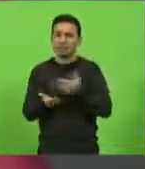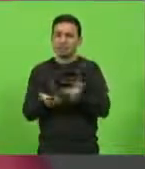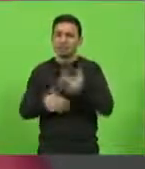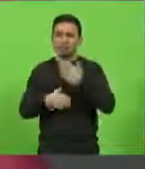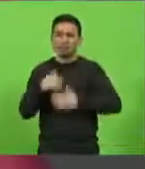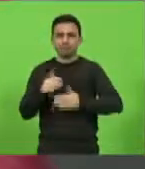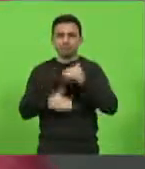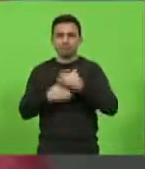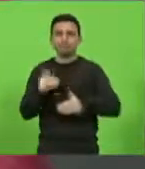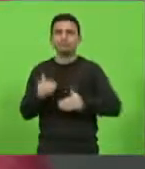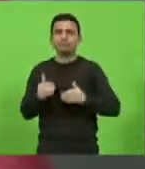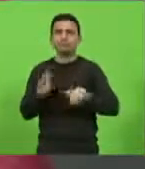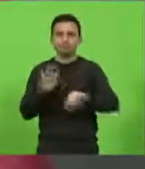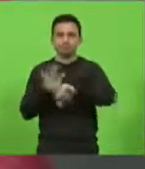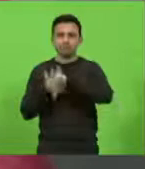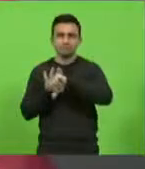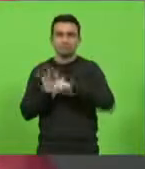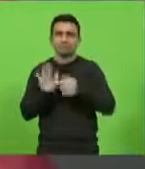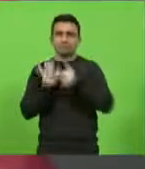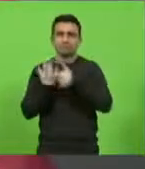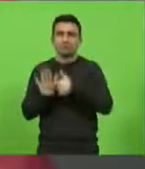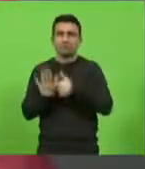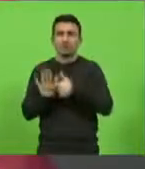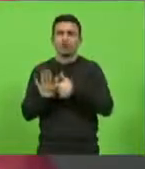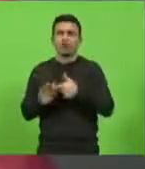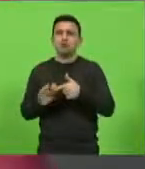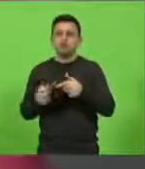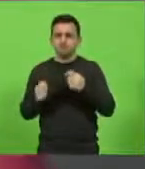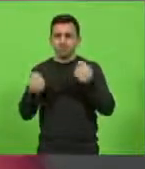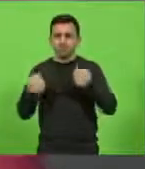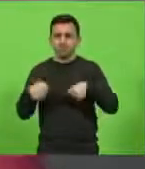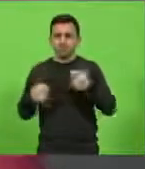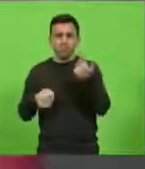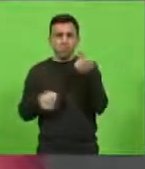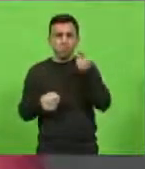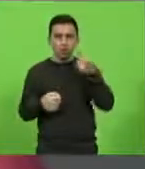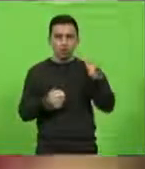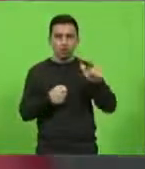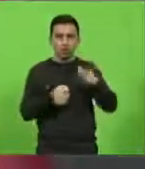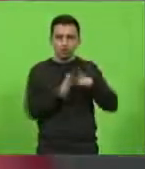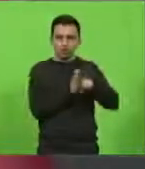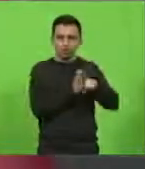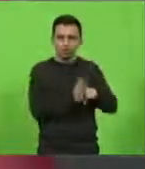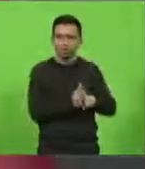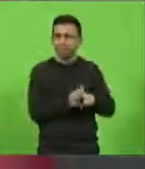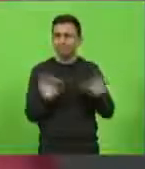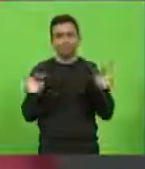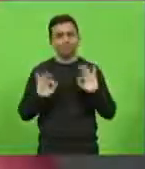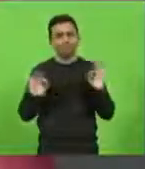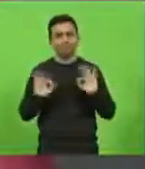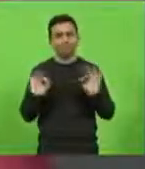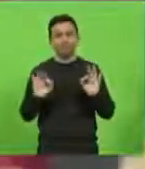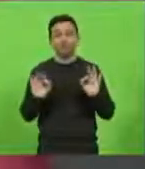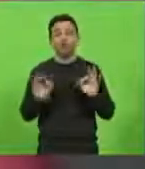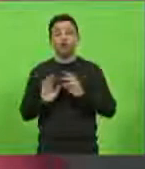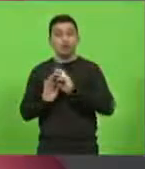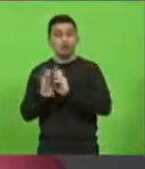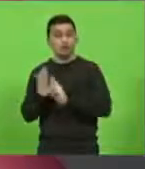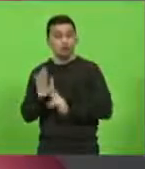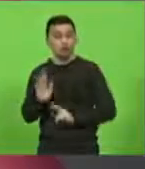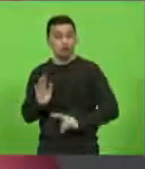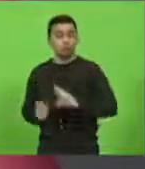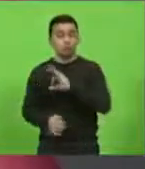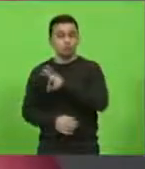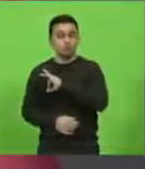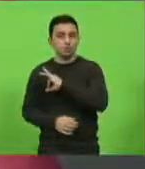representação aqui em julgamento não depende de outras investigações e consequências o relatório da Polícia Federal o